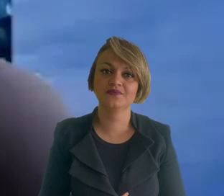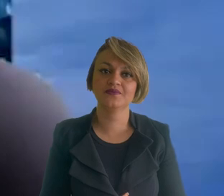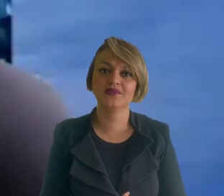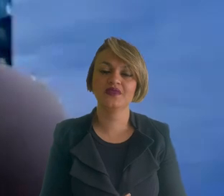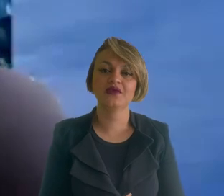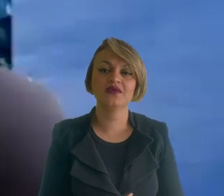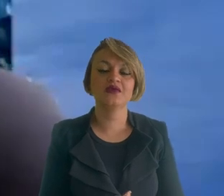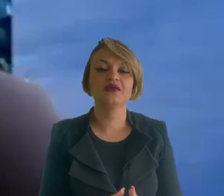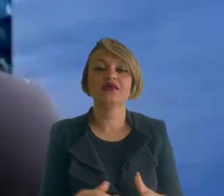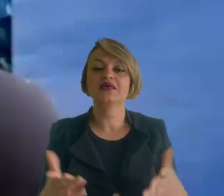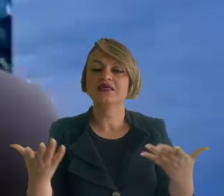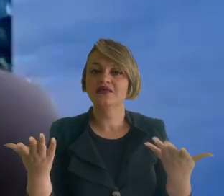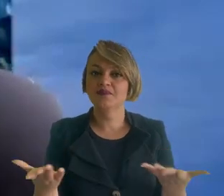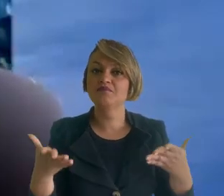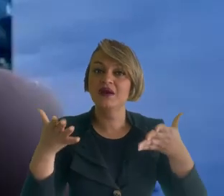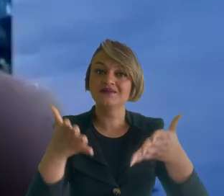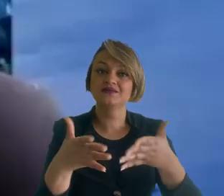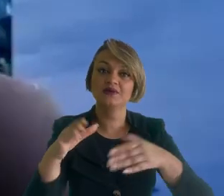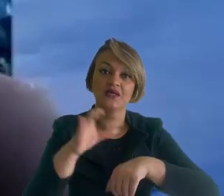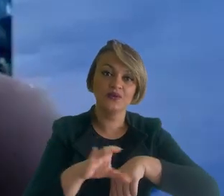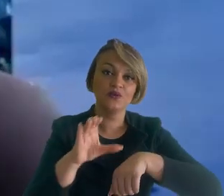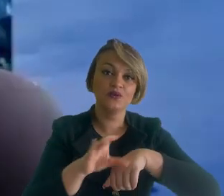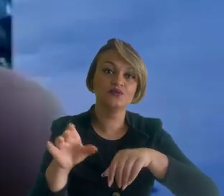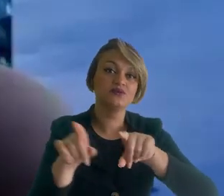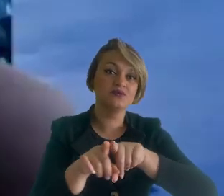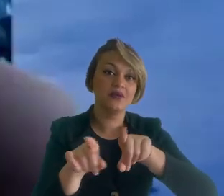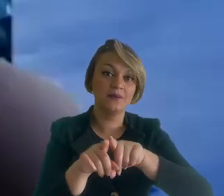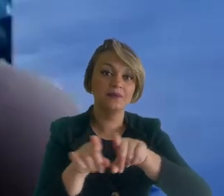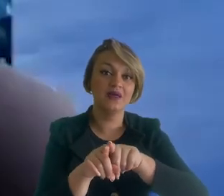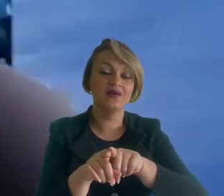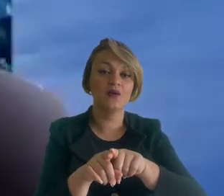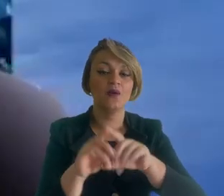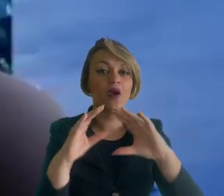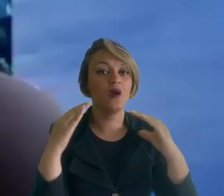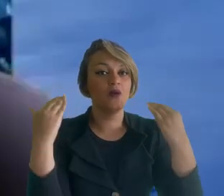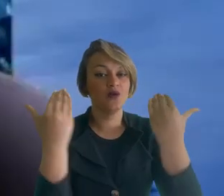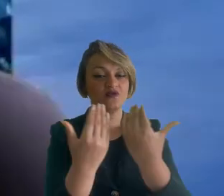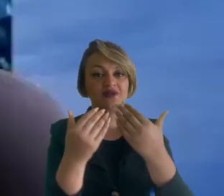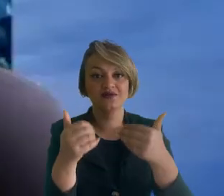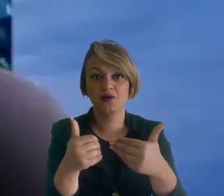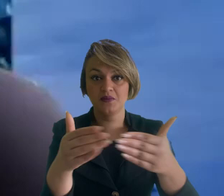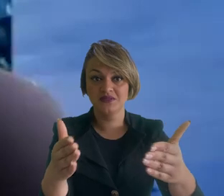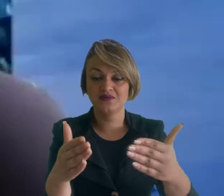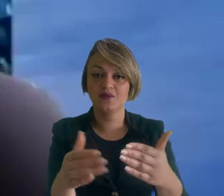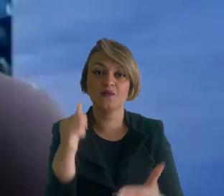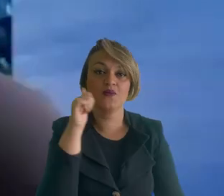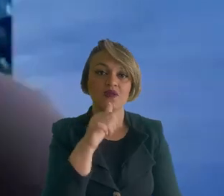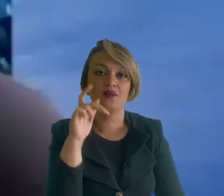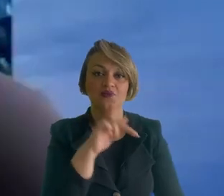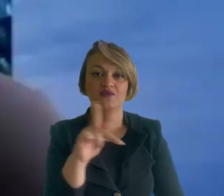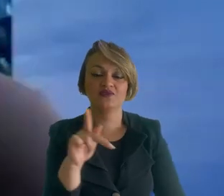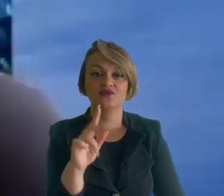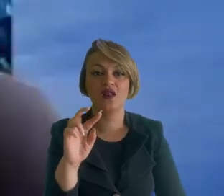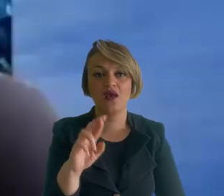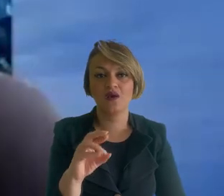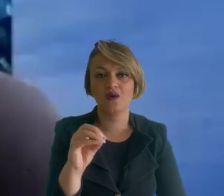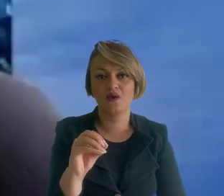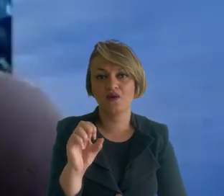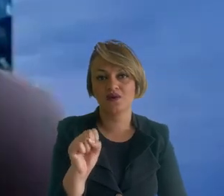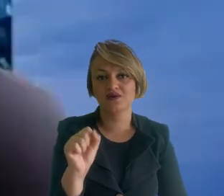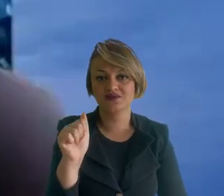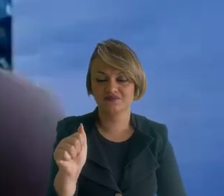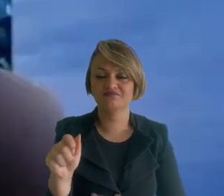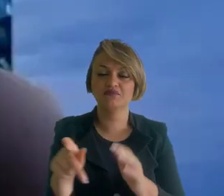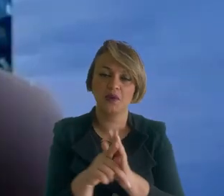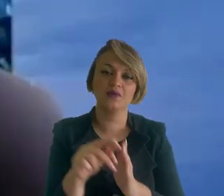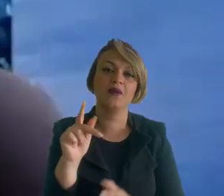a brilhantando o nosso curso com a conferência inaugural a professora Rosa Neri também